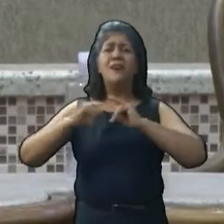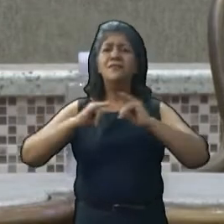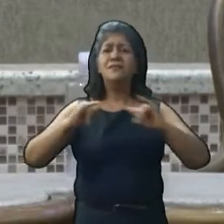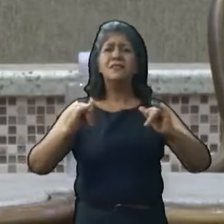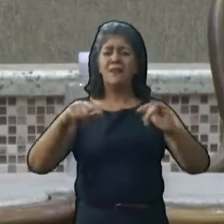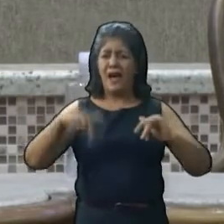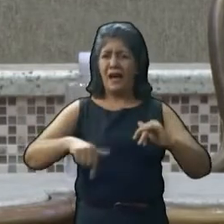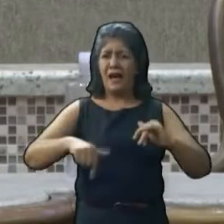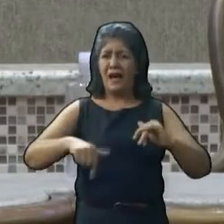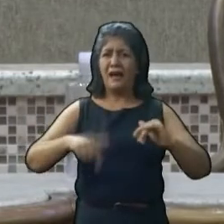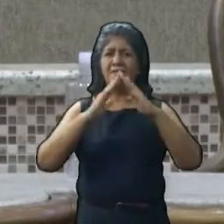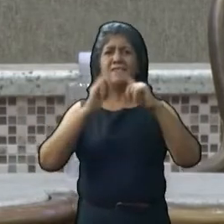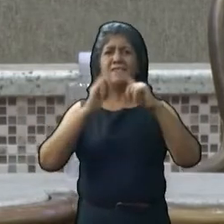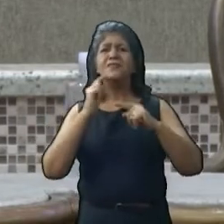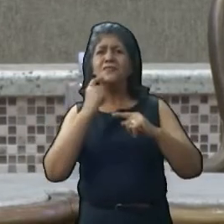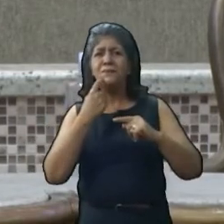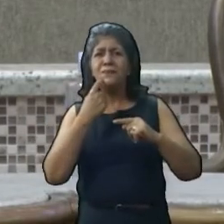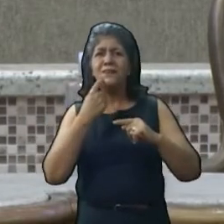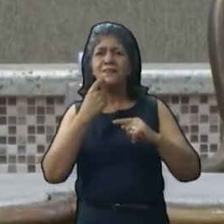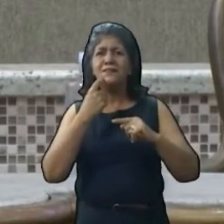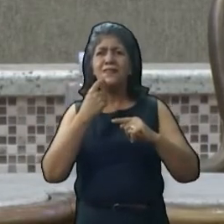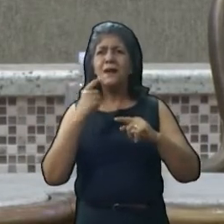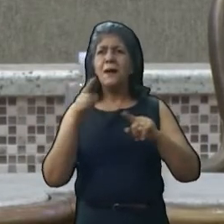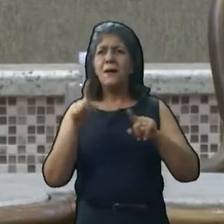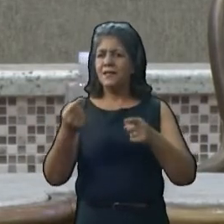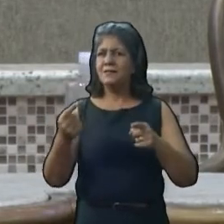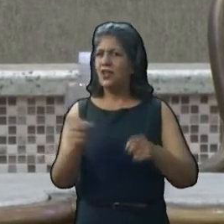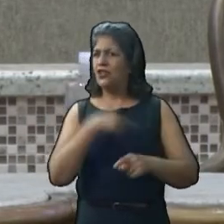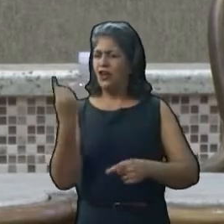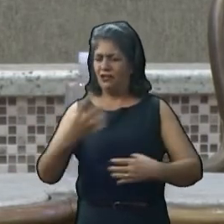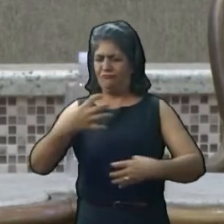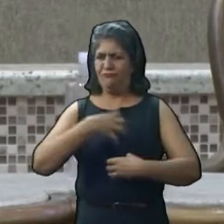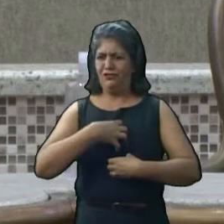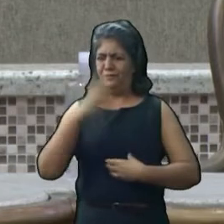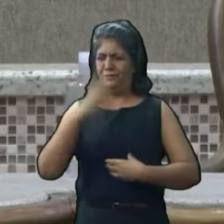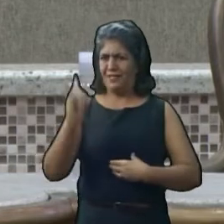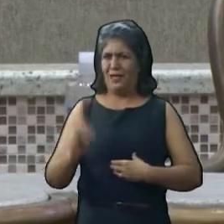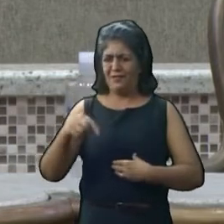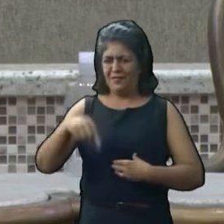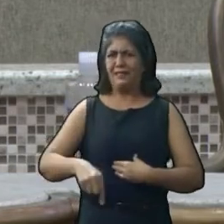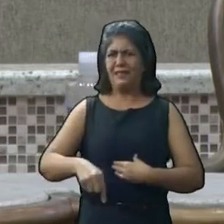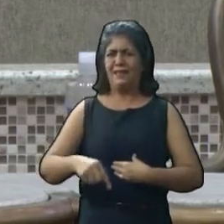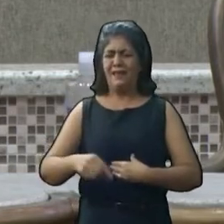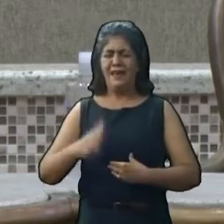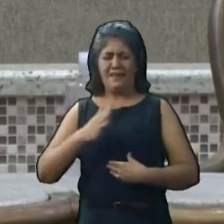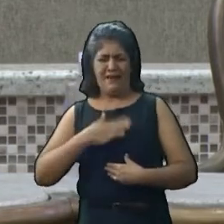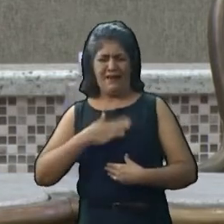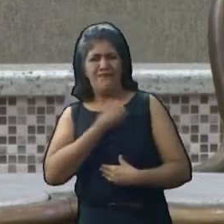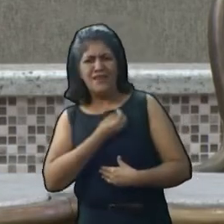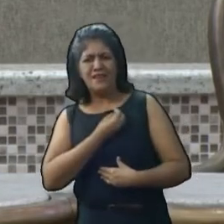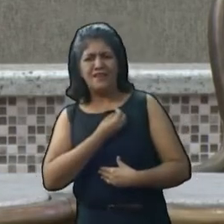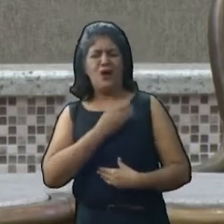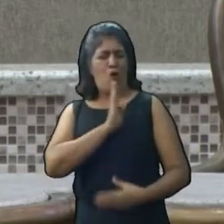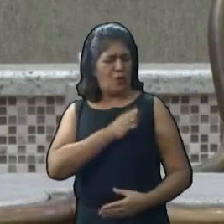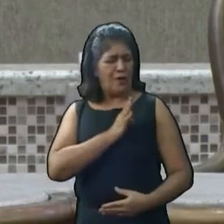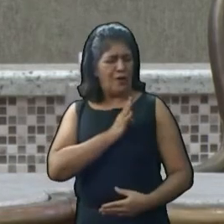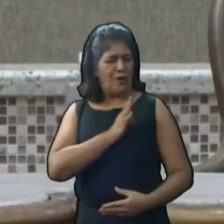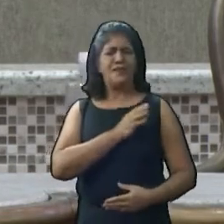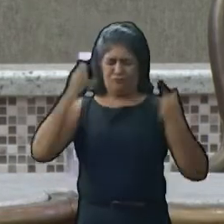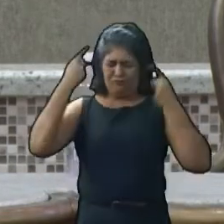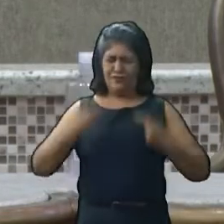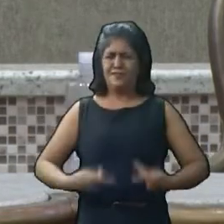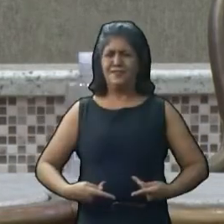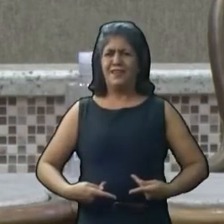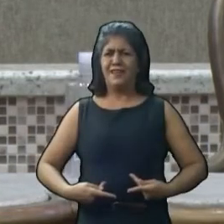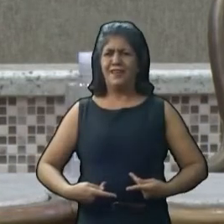campinas mas eu quero dizer para você um cinto de deus aqui na minha vida no meu coração eu sinto deus aqui no meu centro é